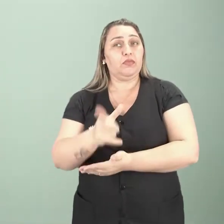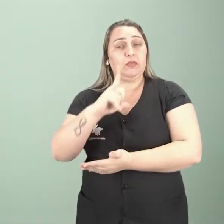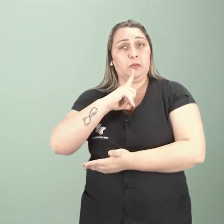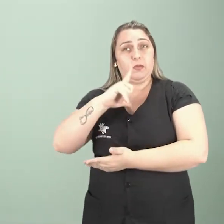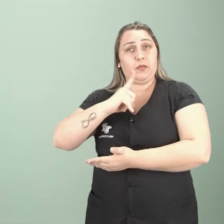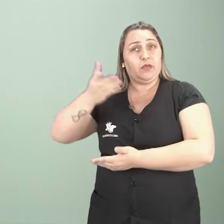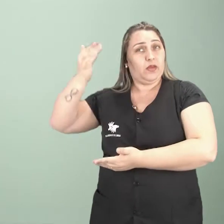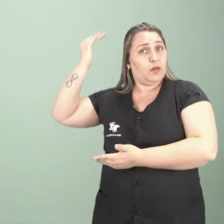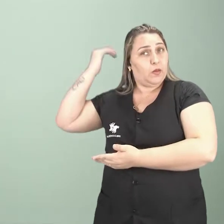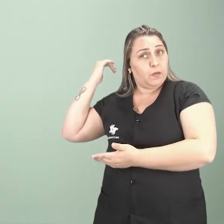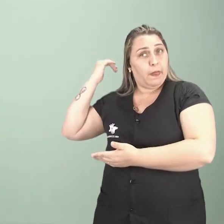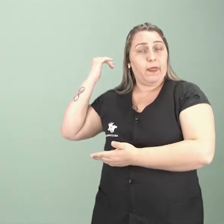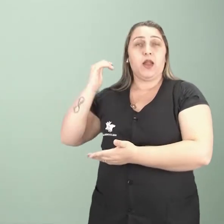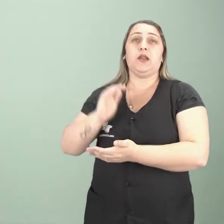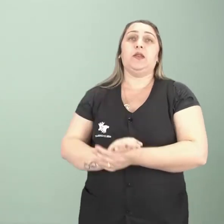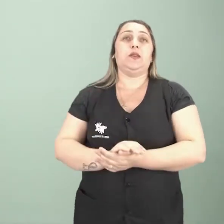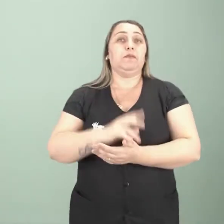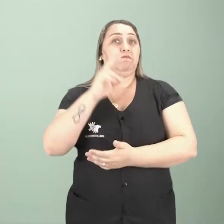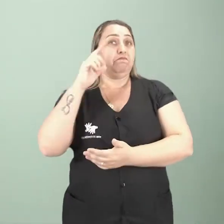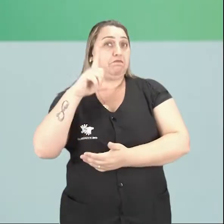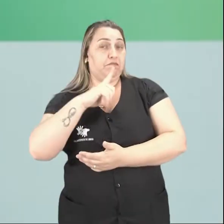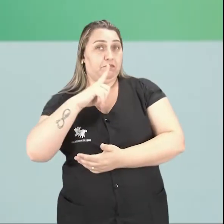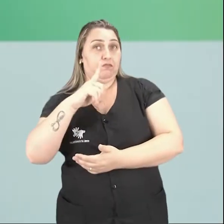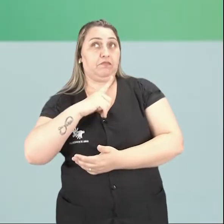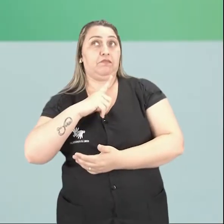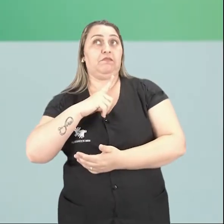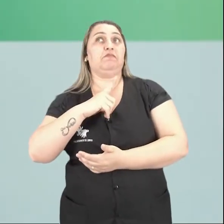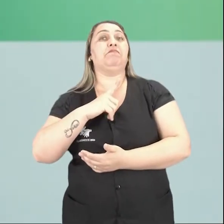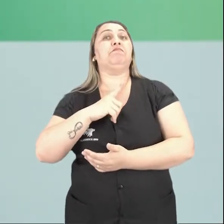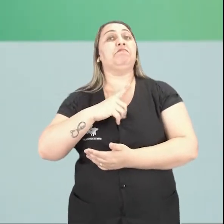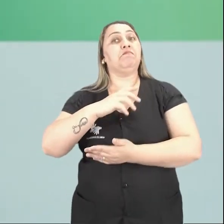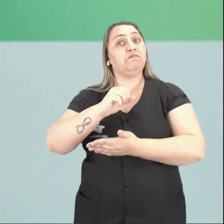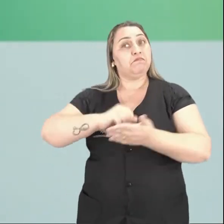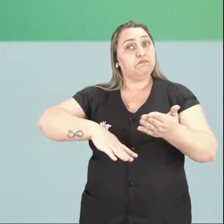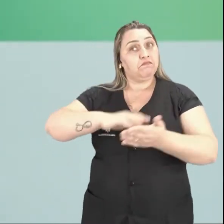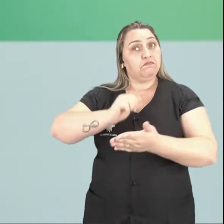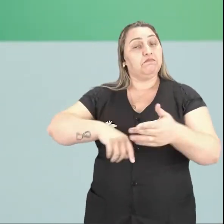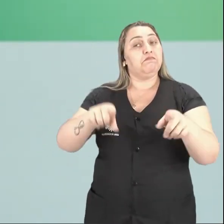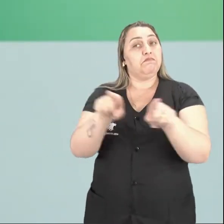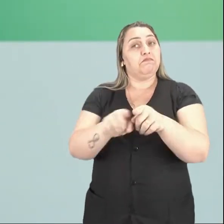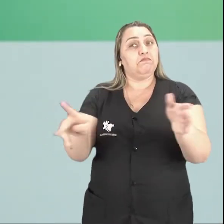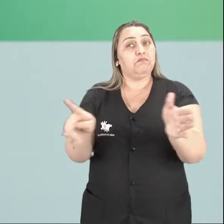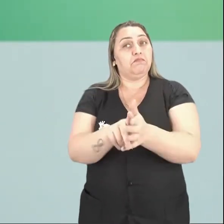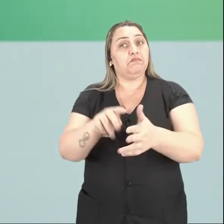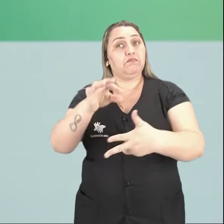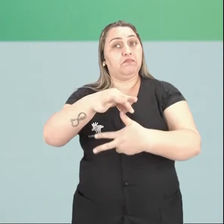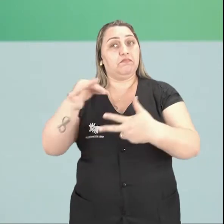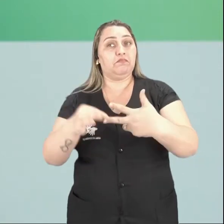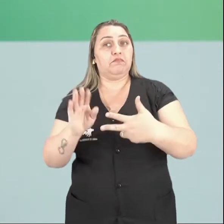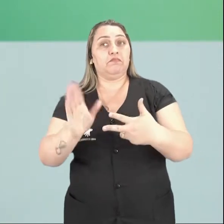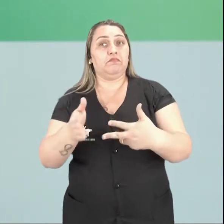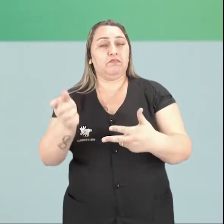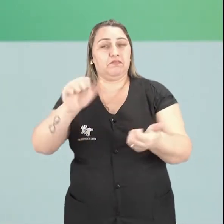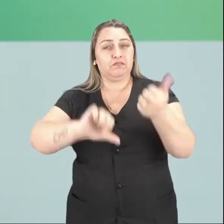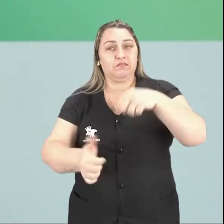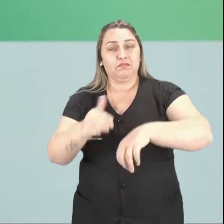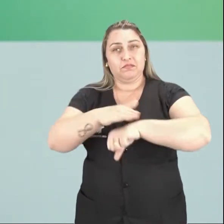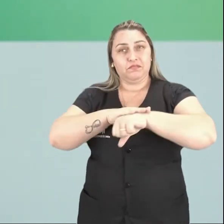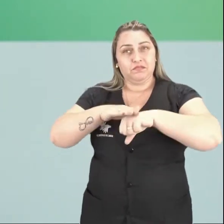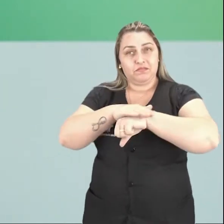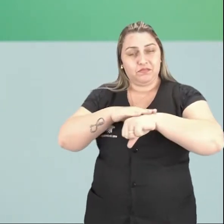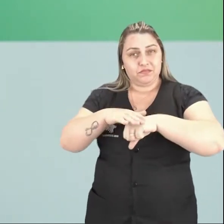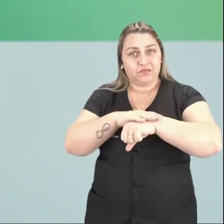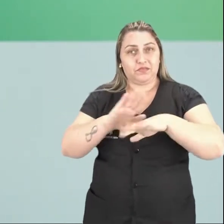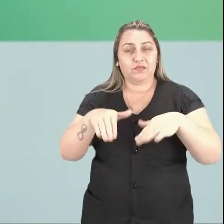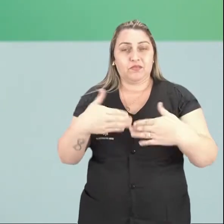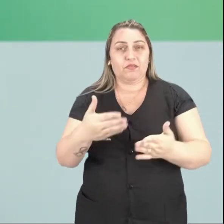tivemos anteriormente. E se liga porque tem questão aqui de Enem, gente, para nós já analisarmos e conversarmos um